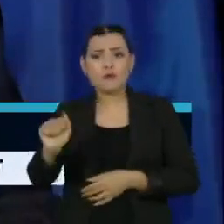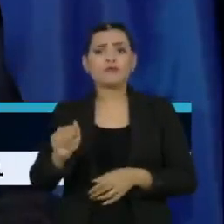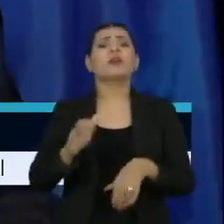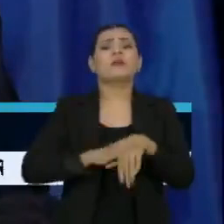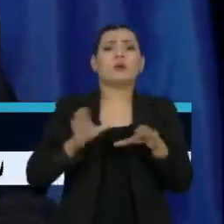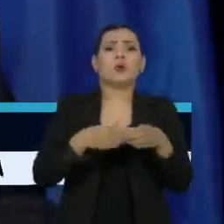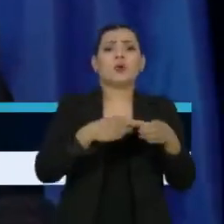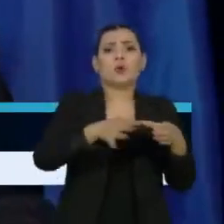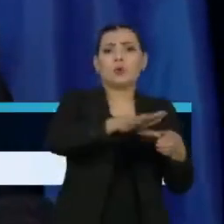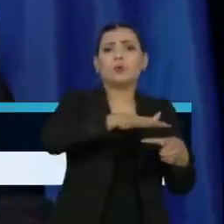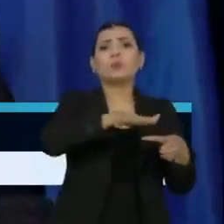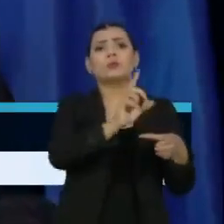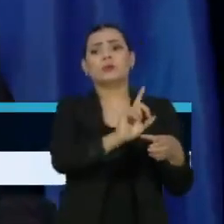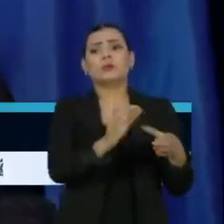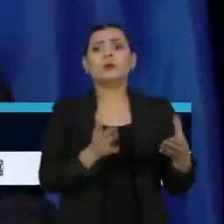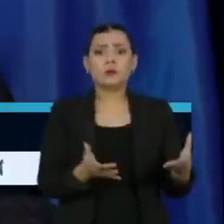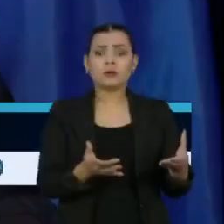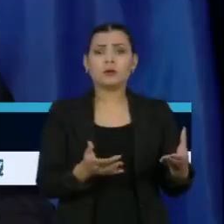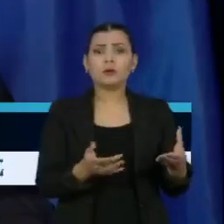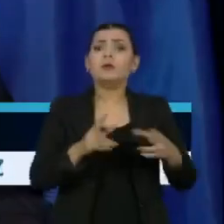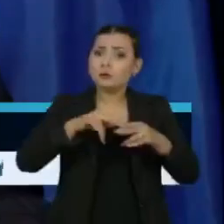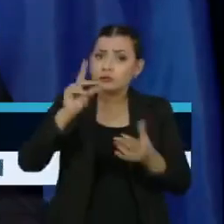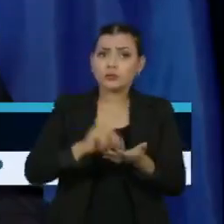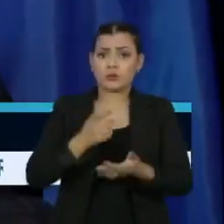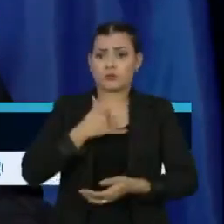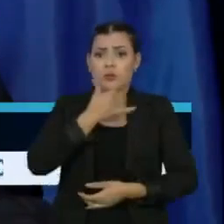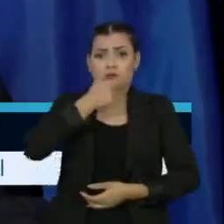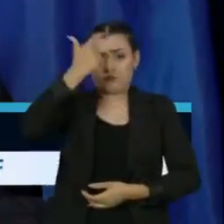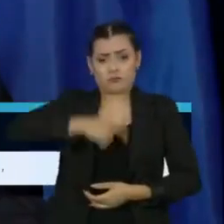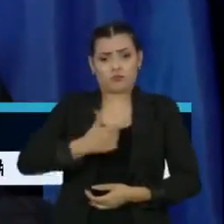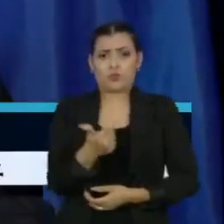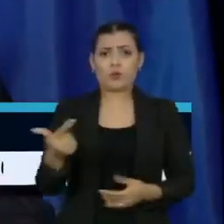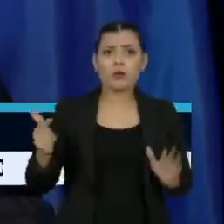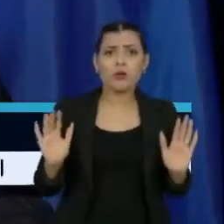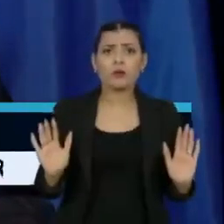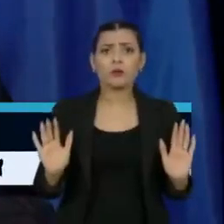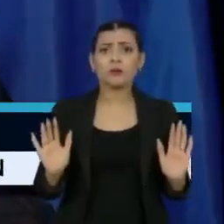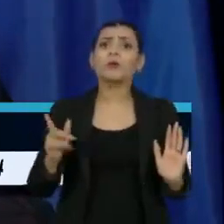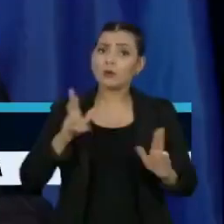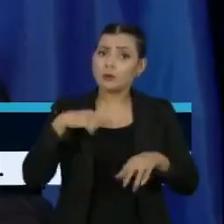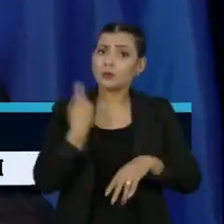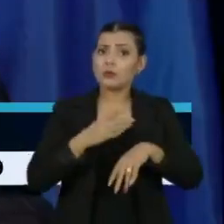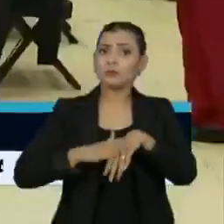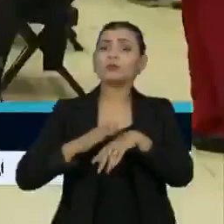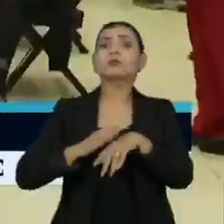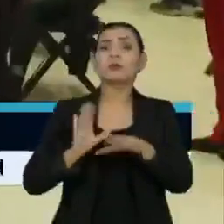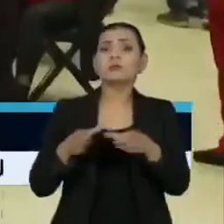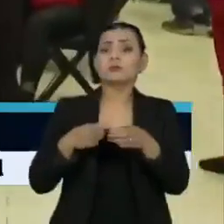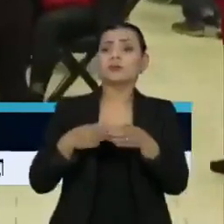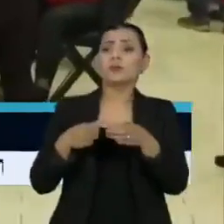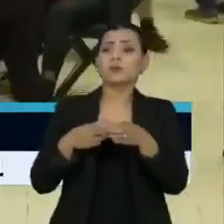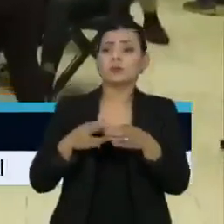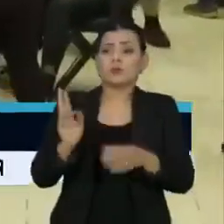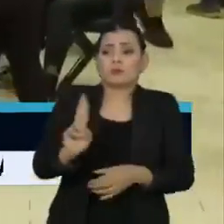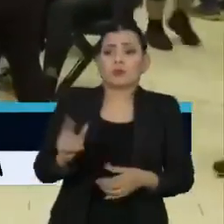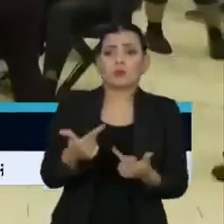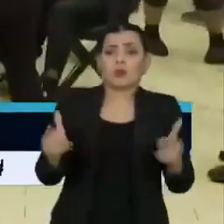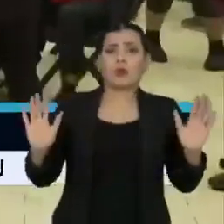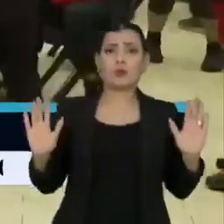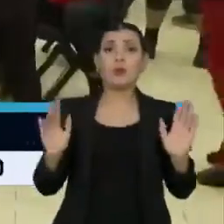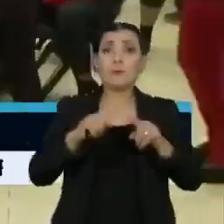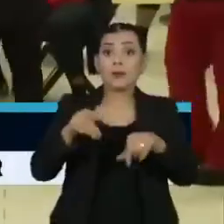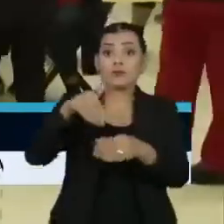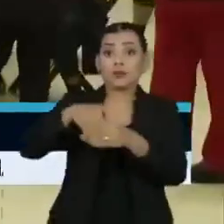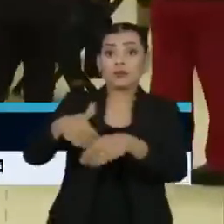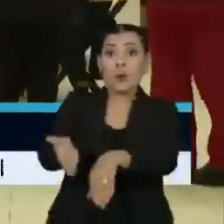city, Philadelphia. We don't have that. We don't have it. The Republicans don't have it. E a votação antecipada